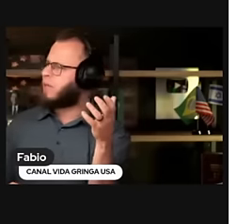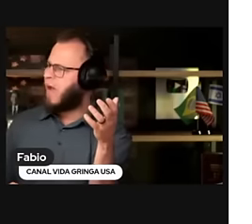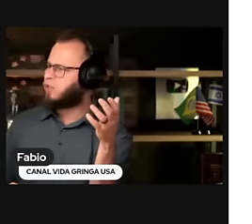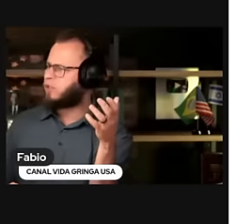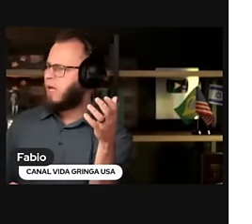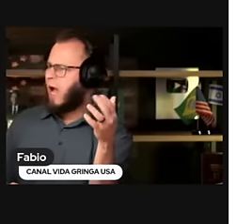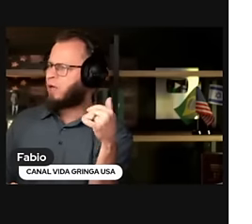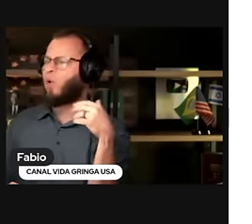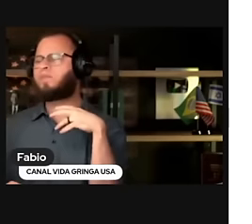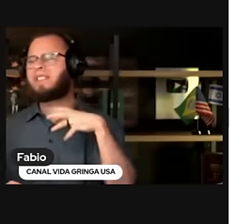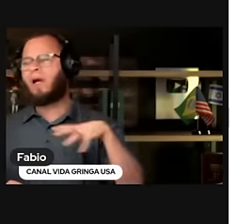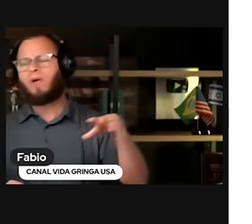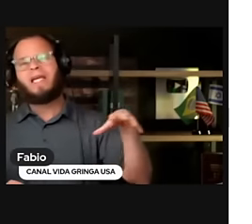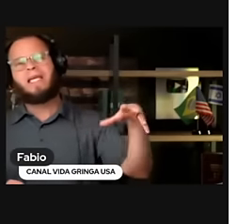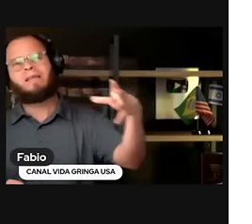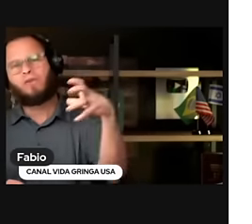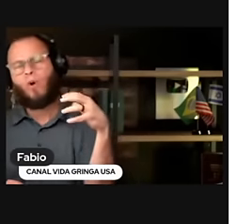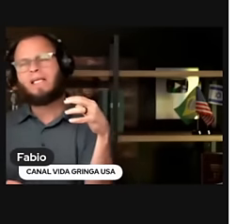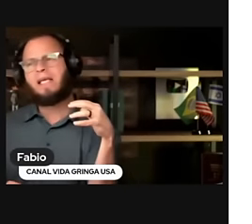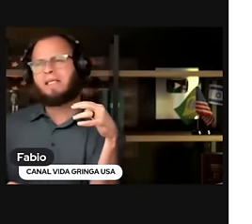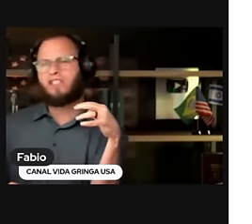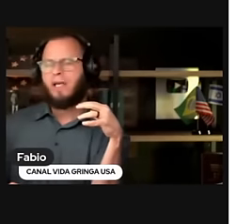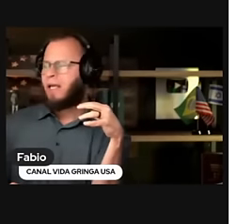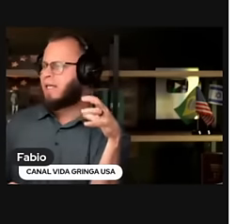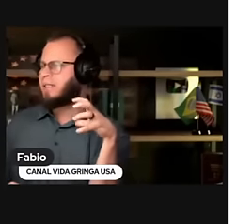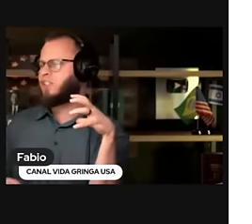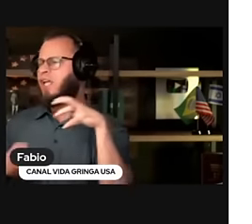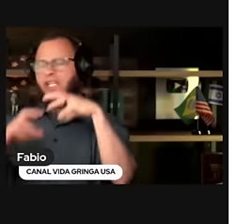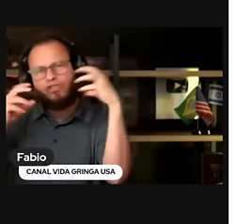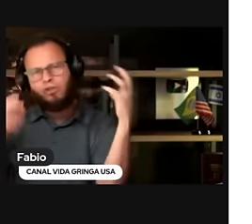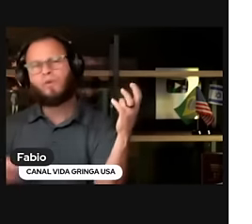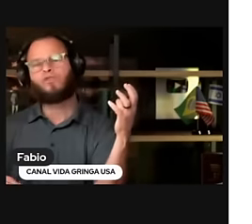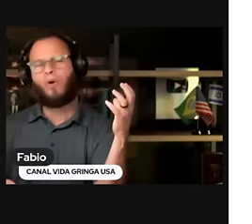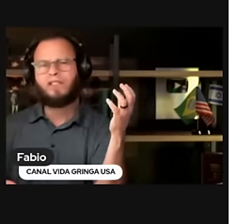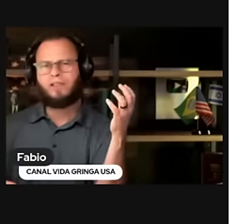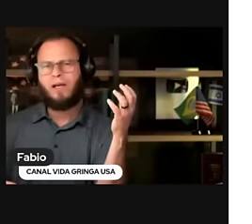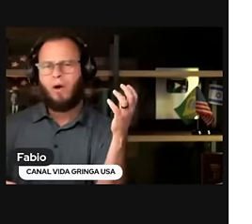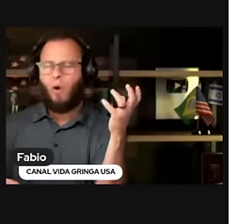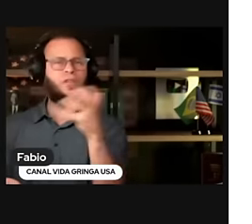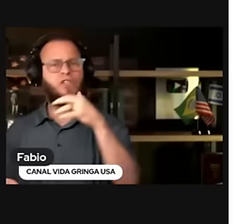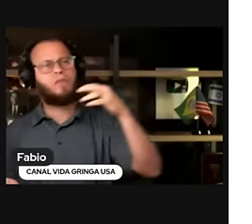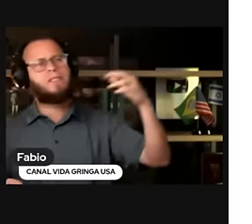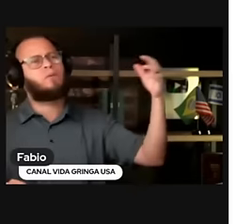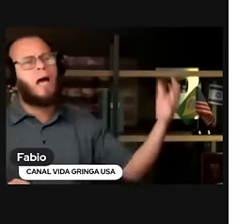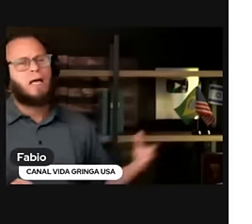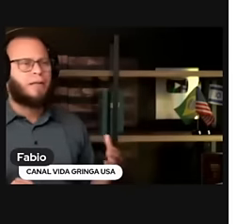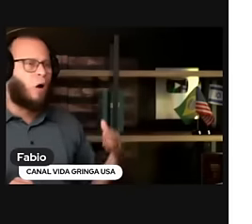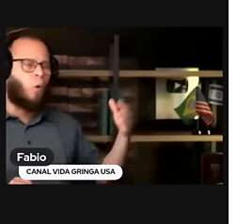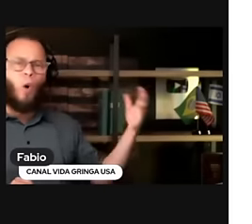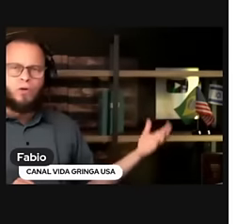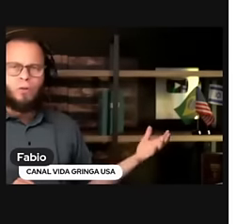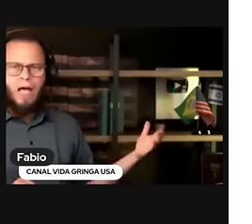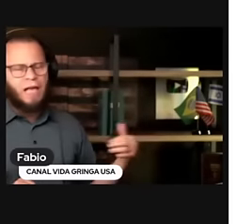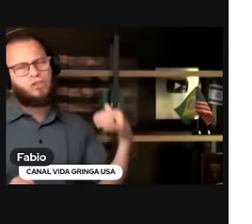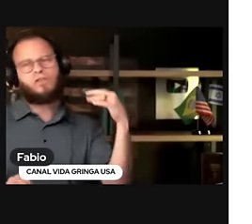tribunais a corrupção que tem todas essas essas instituições como instituição da da